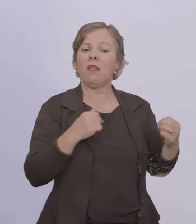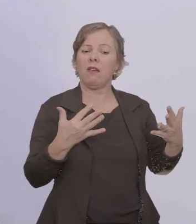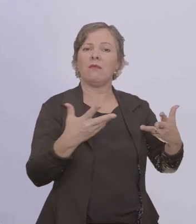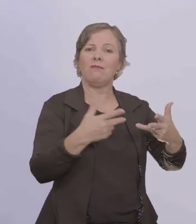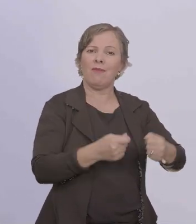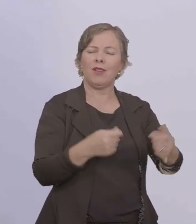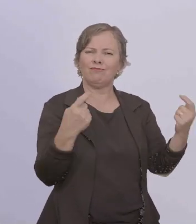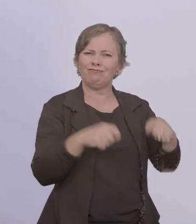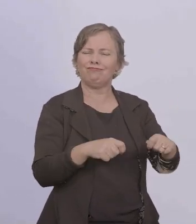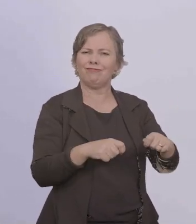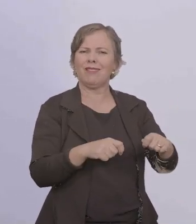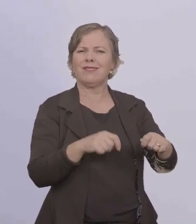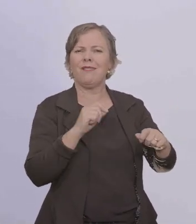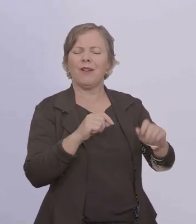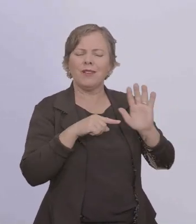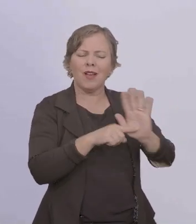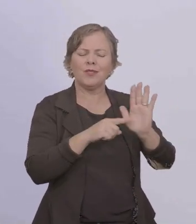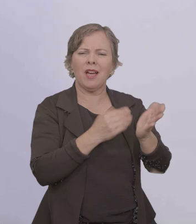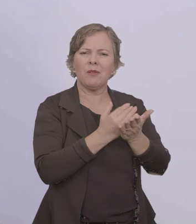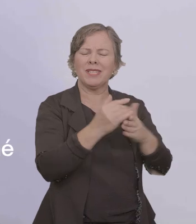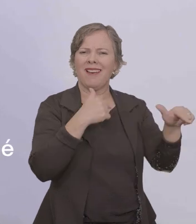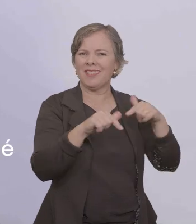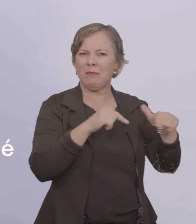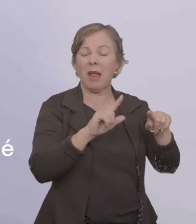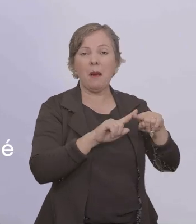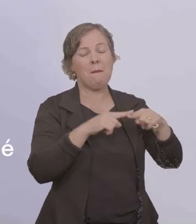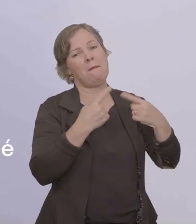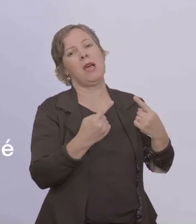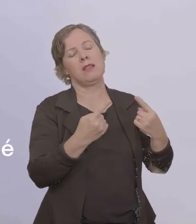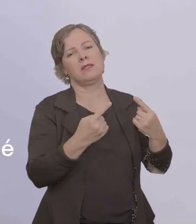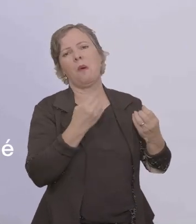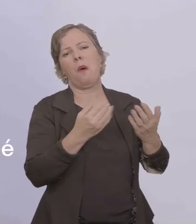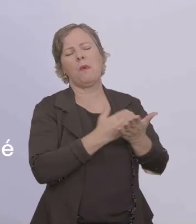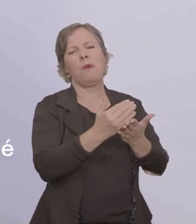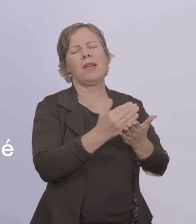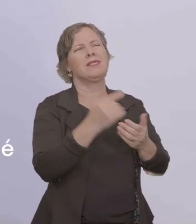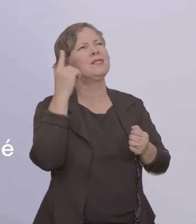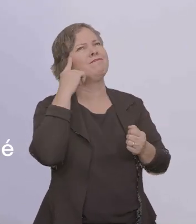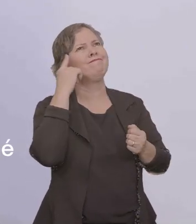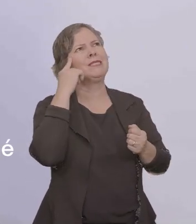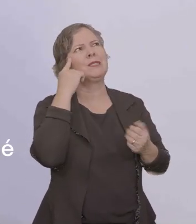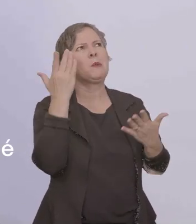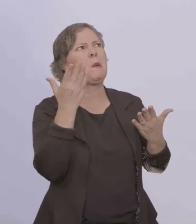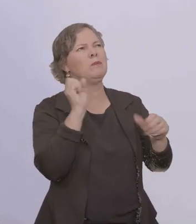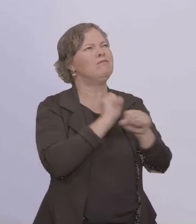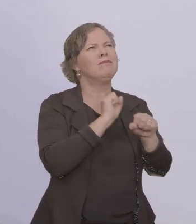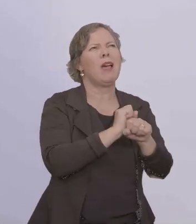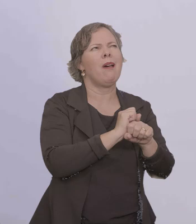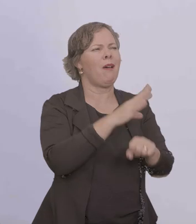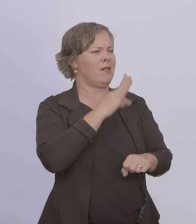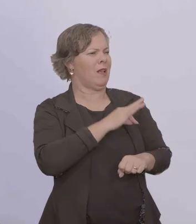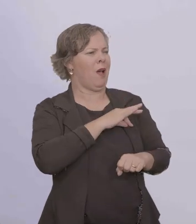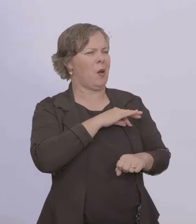habilidades, competências que vão ajudá-lo a entrar no mercado de trabalho, só que ele entra com uma expectativa muito grande, de